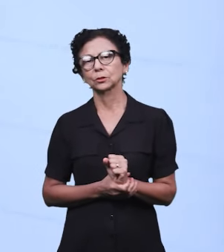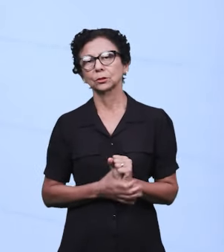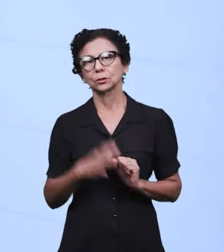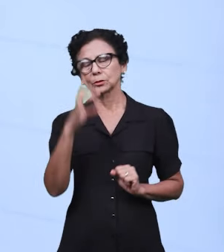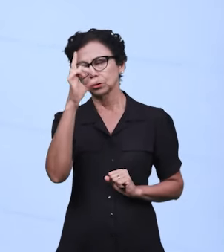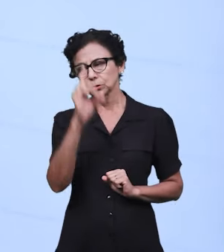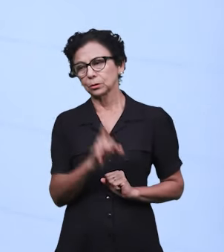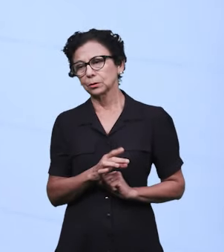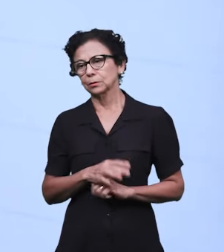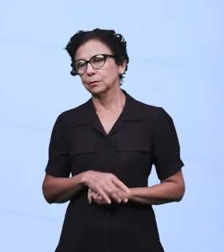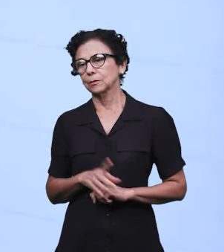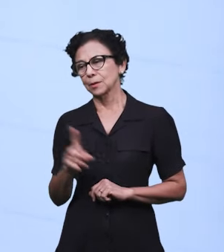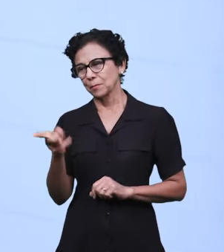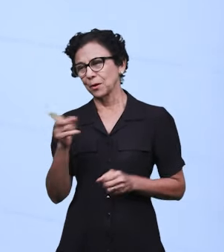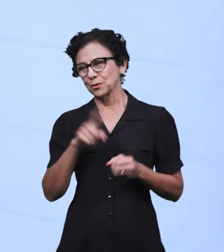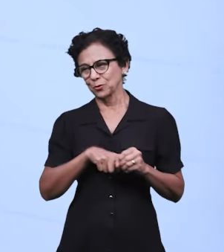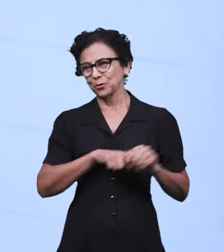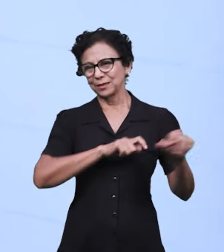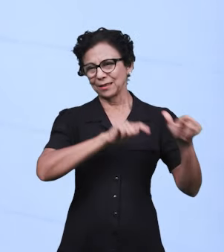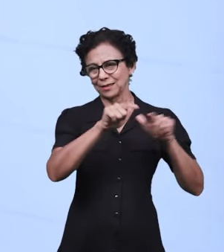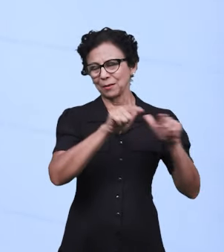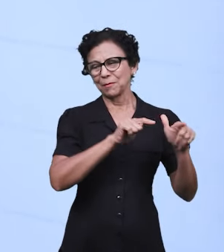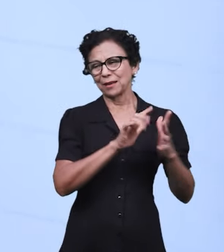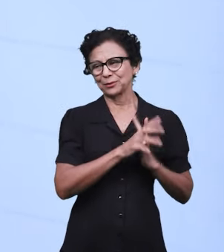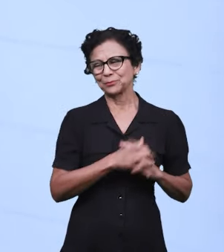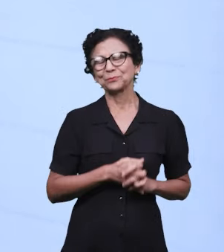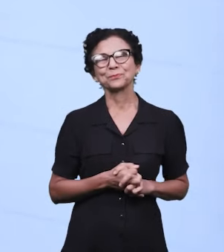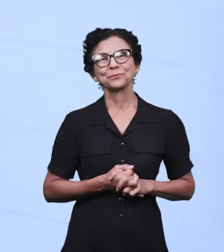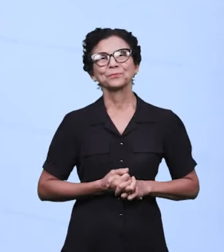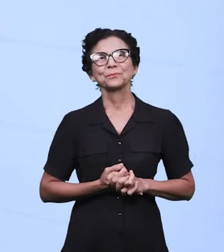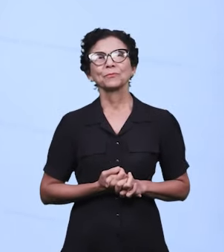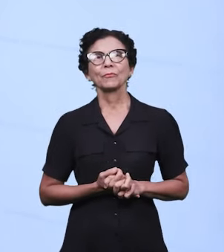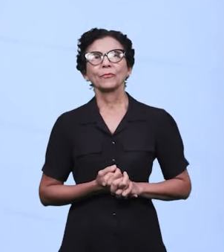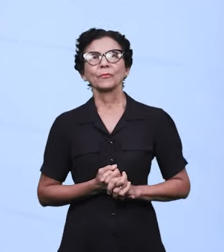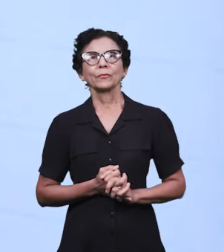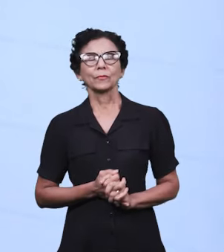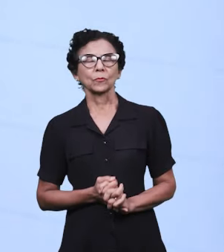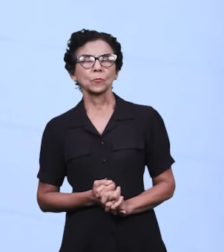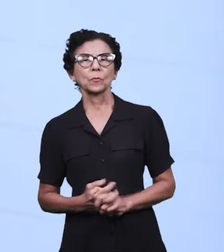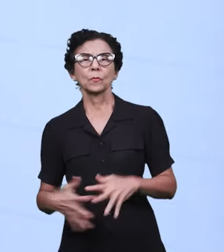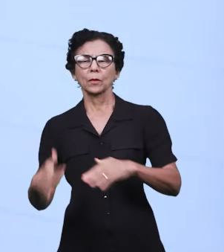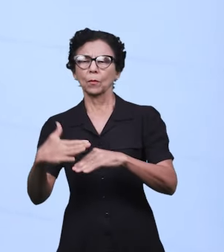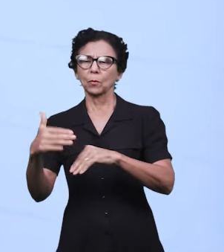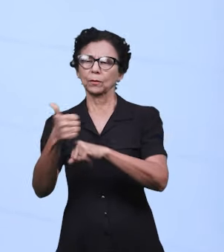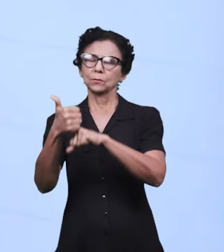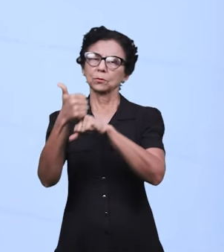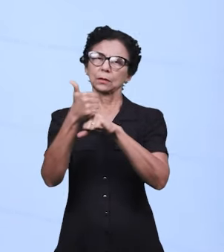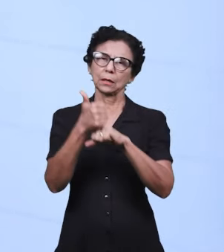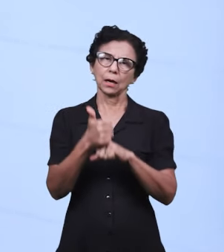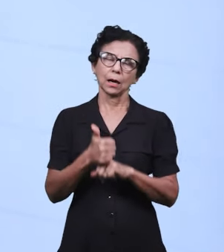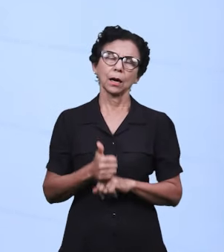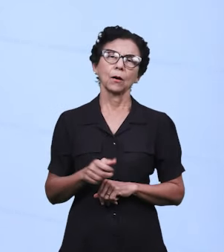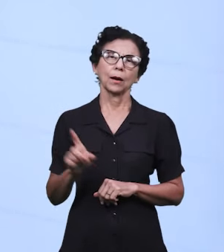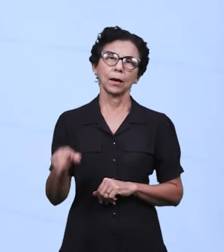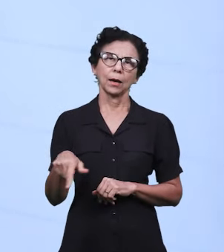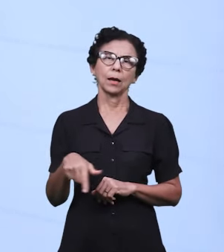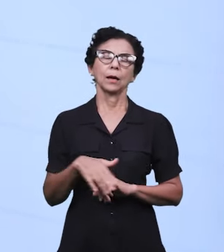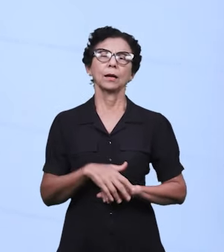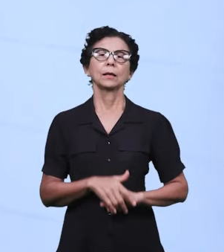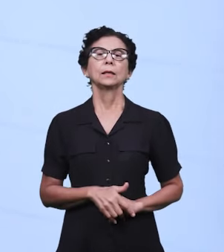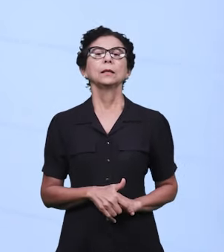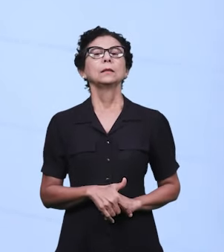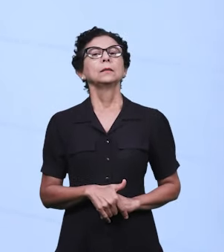de retornar ao mercado de trabalho. Né? O direito à sua profissionalização, o direito